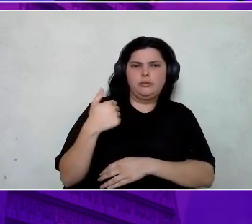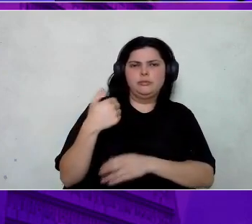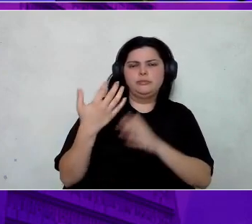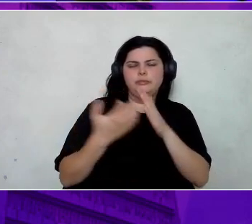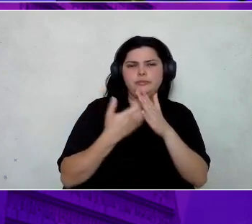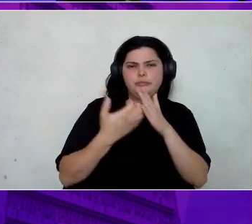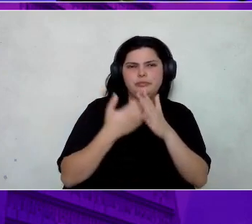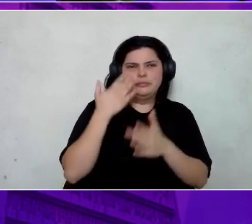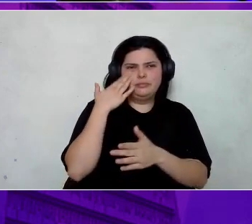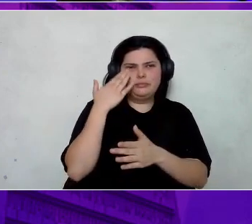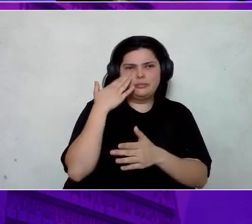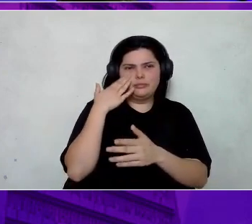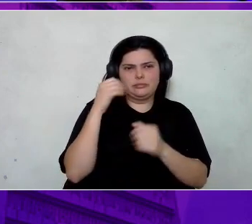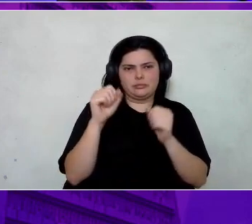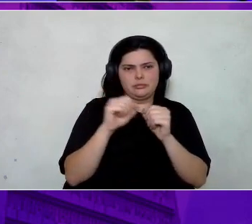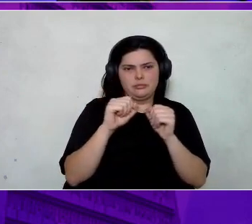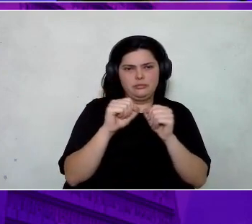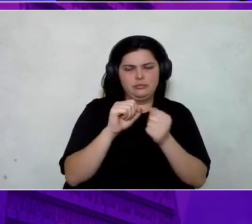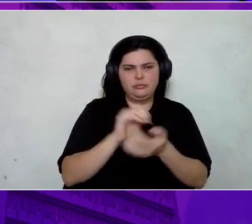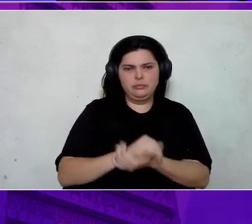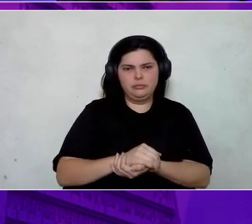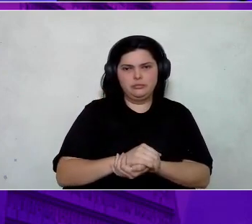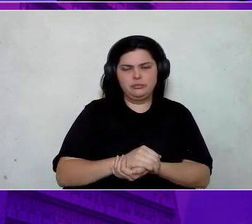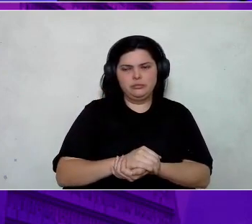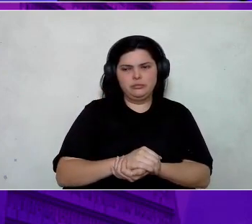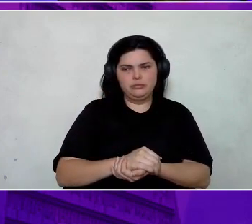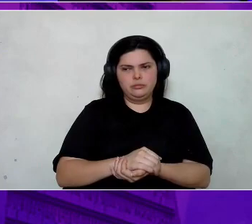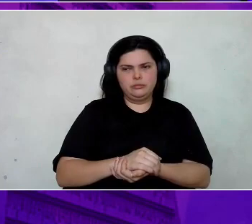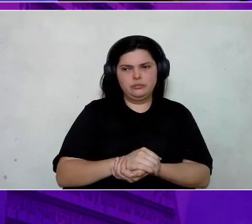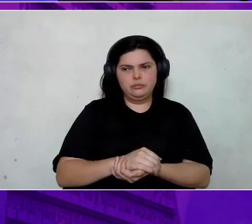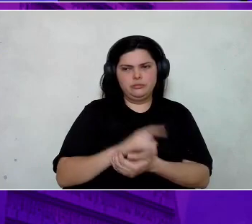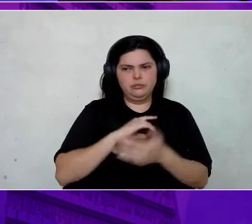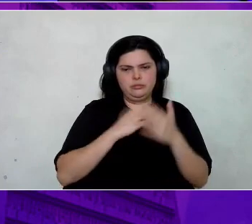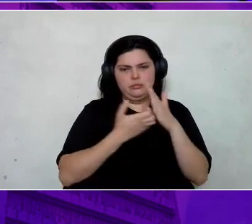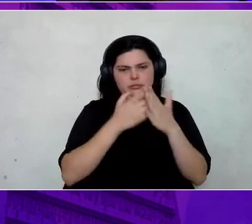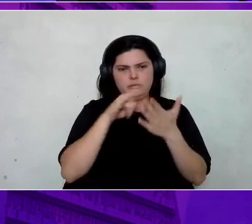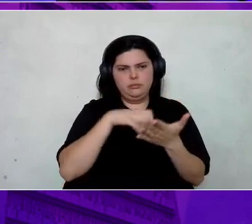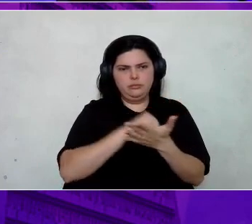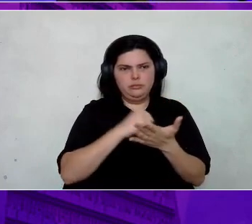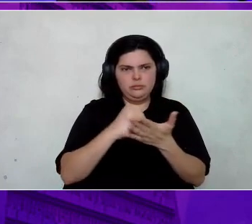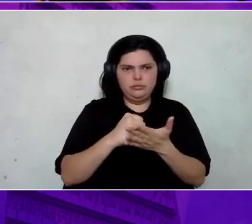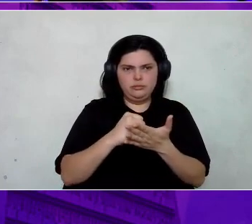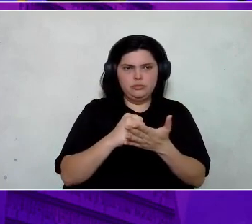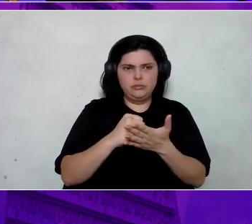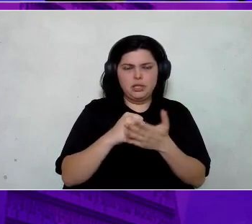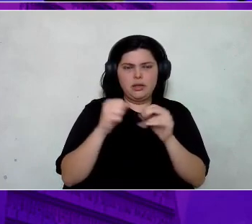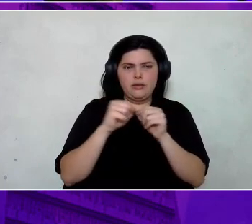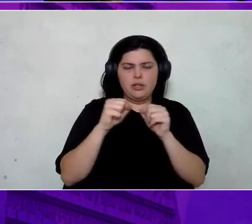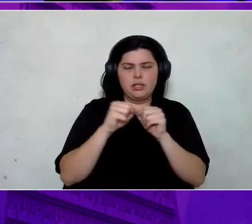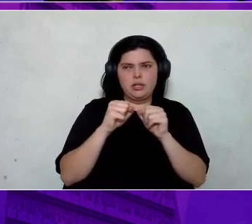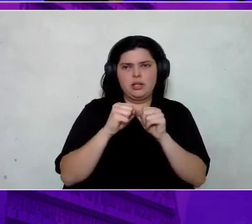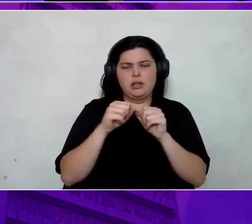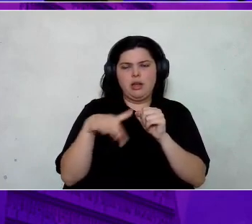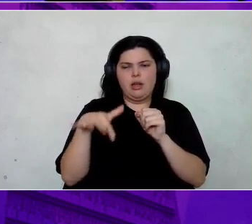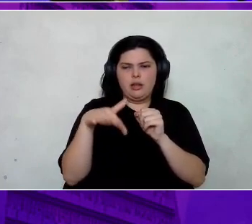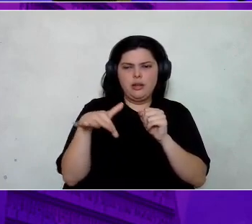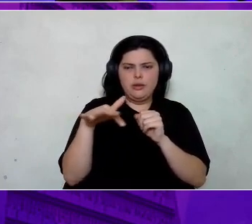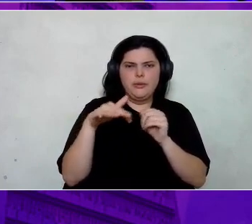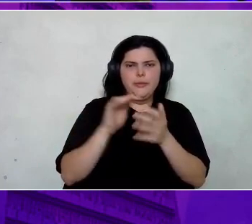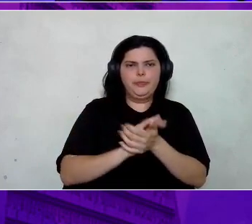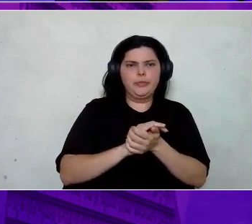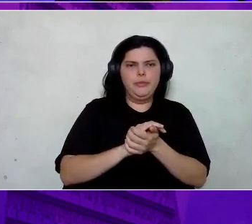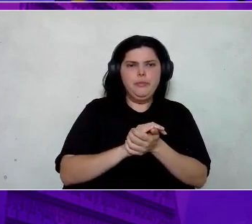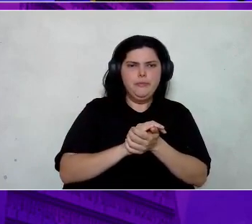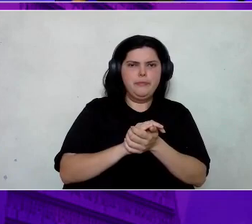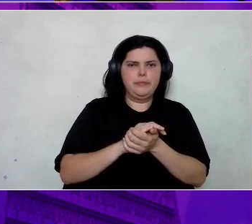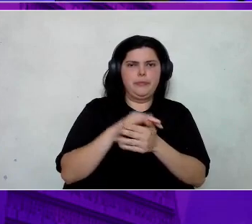que fazem, você tem uma empresa e você contrata uma empresa para fazer toda a parte de recrutamento,